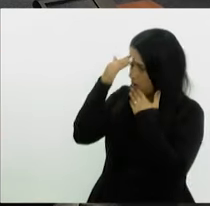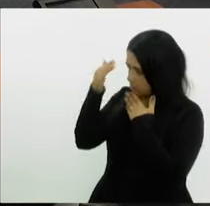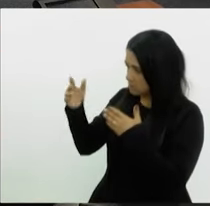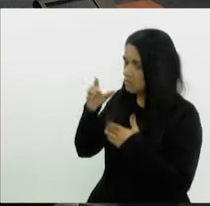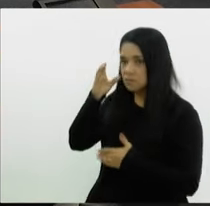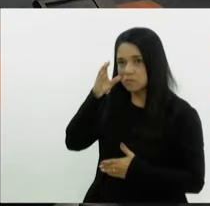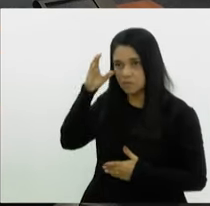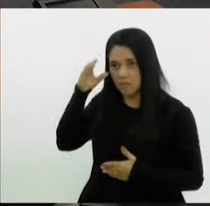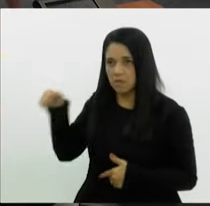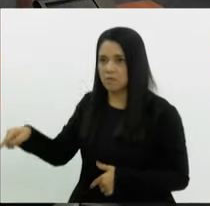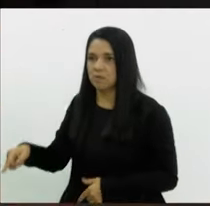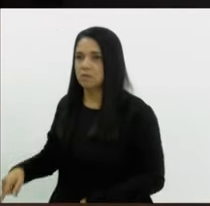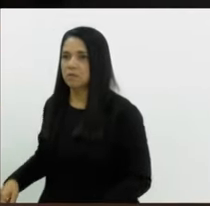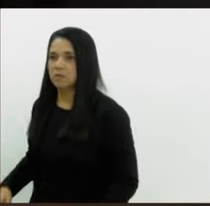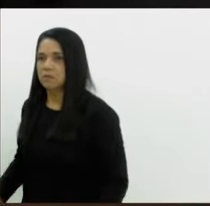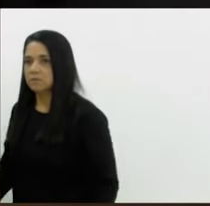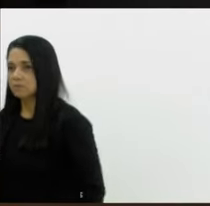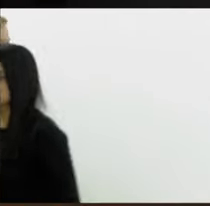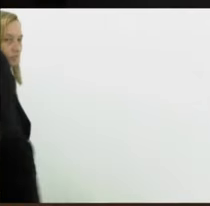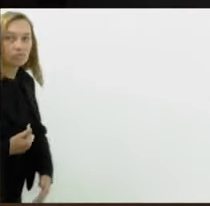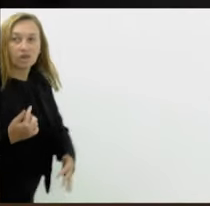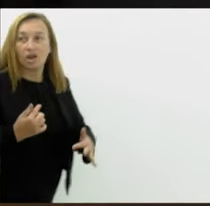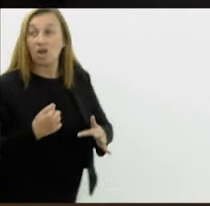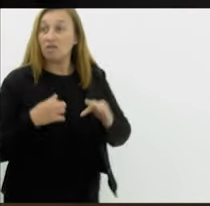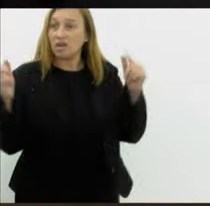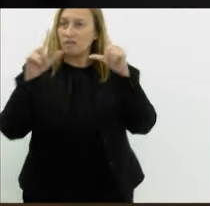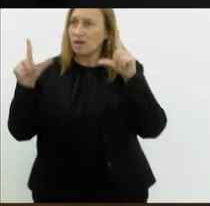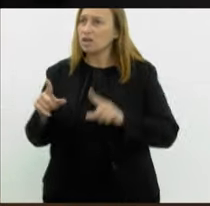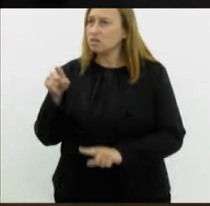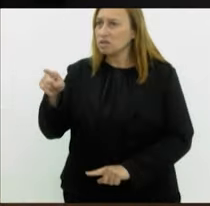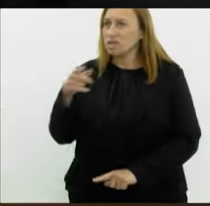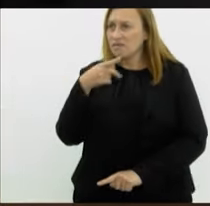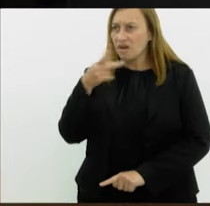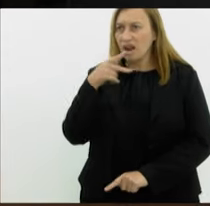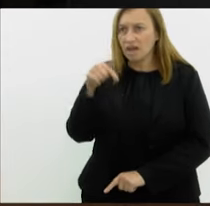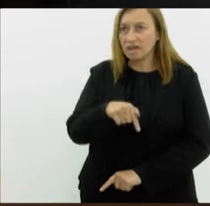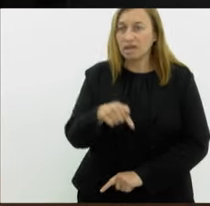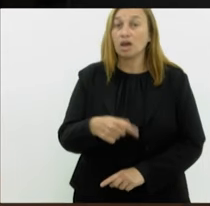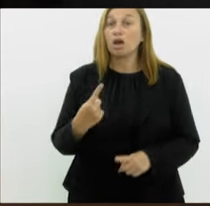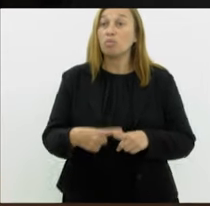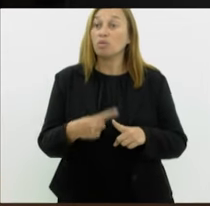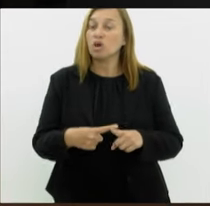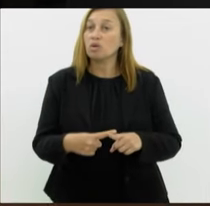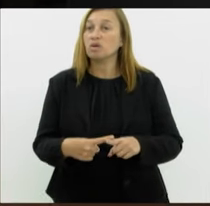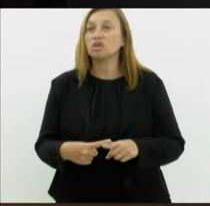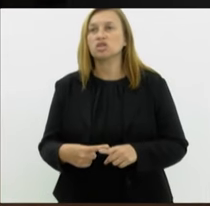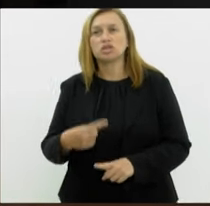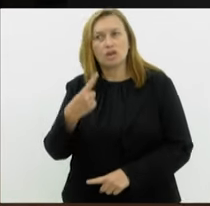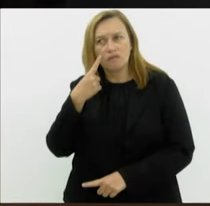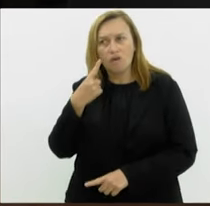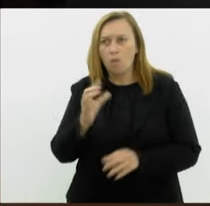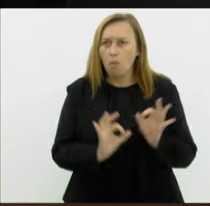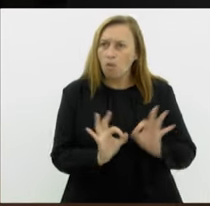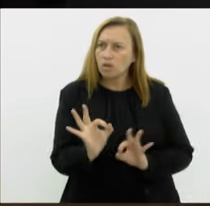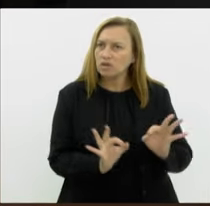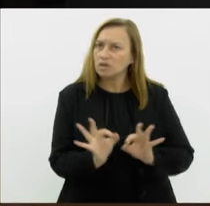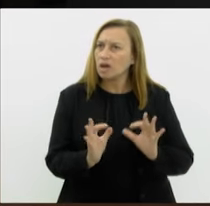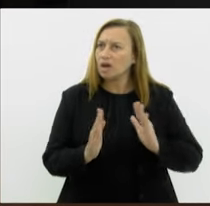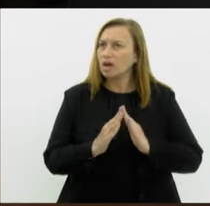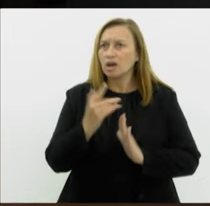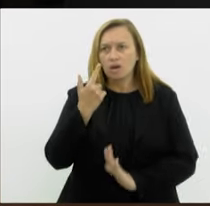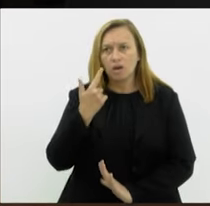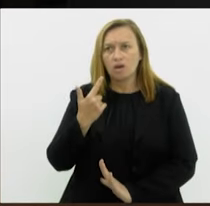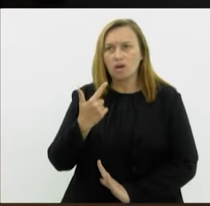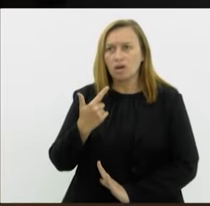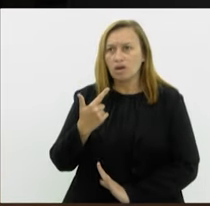Sérgio. Fiquei muito feliz de você externar isso aqui publicamente, porque quando a gente tenta organizar a casa, eu viro